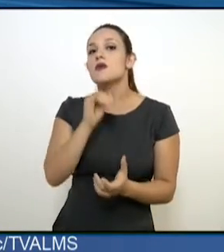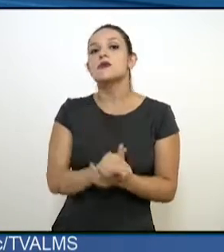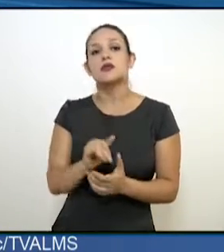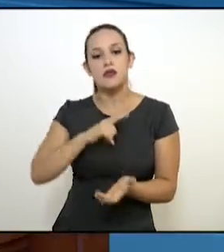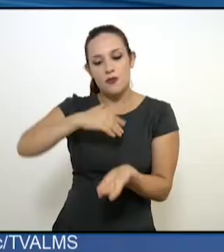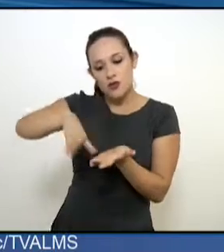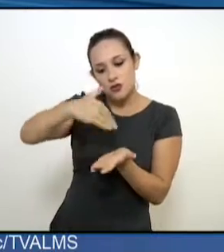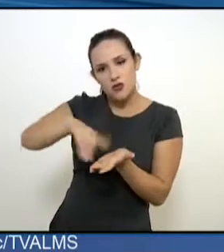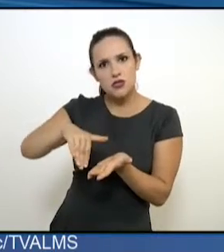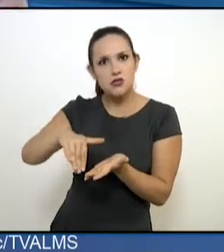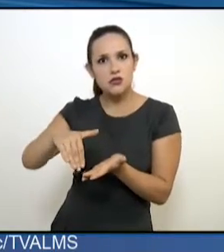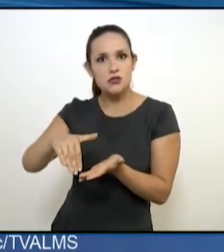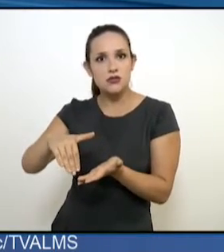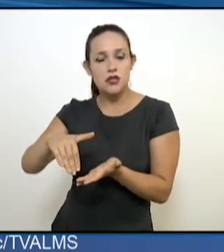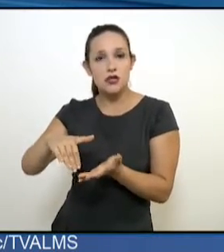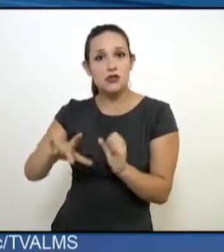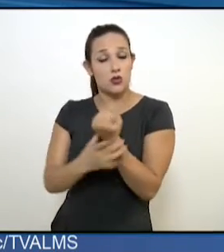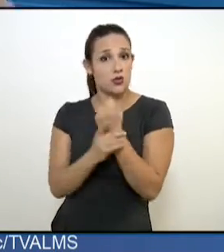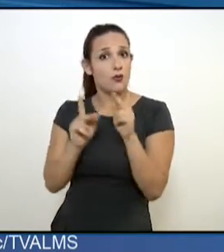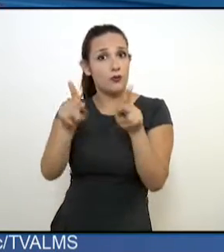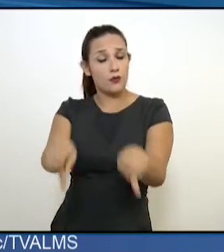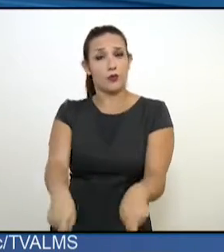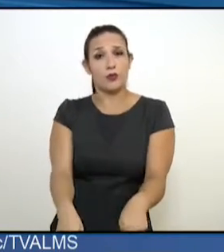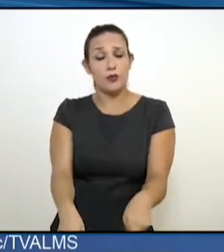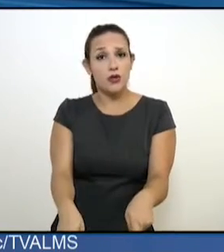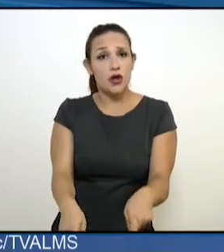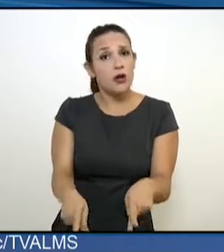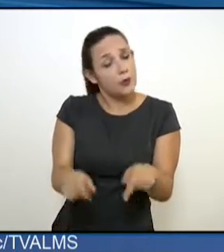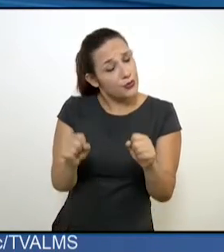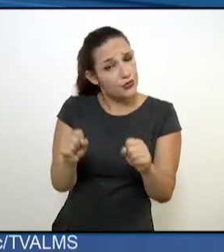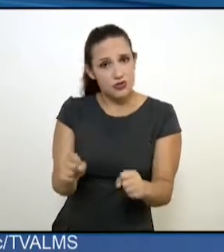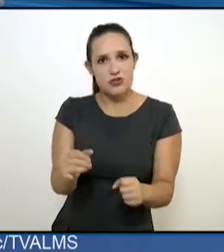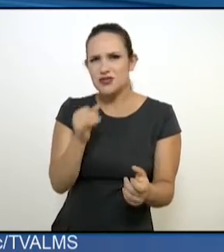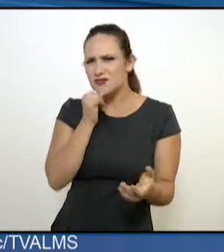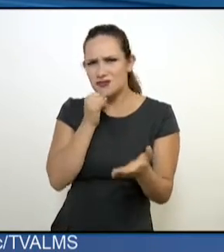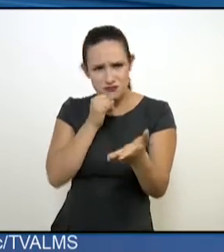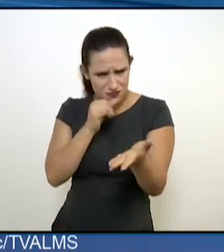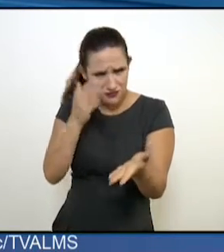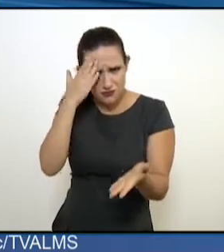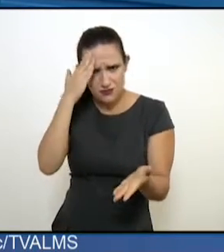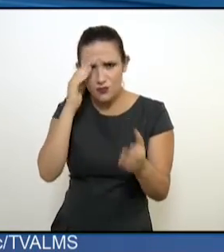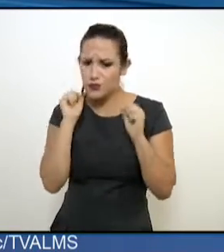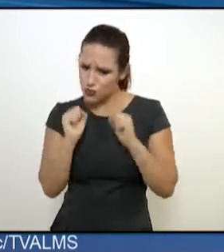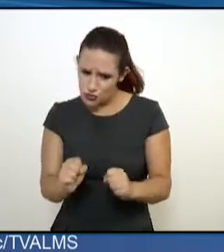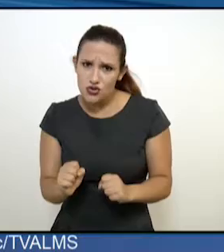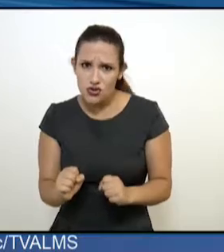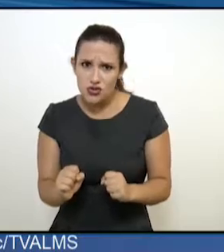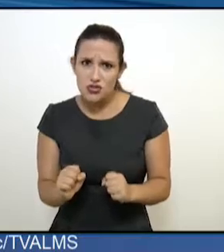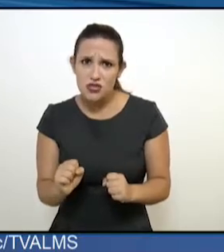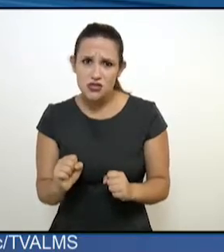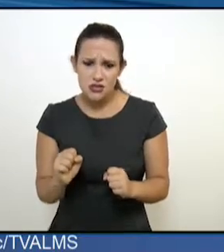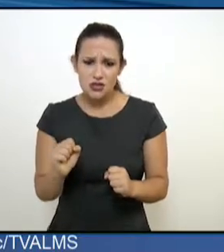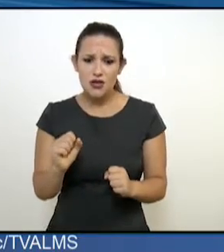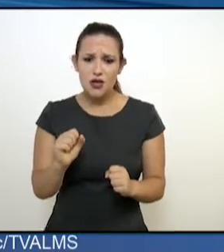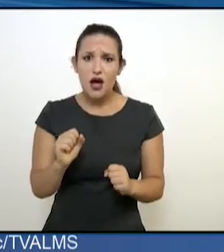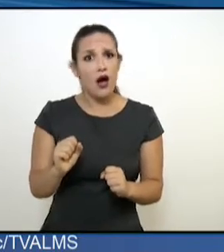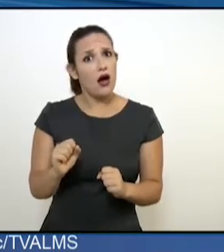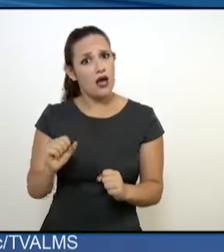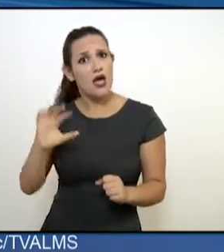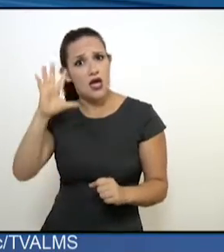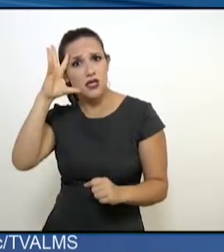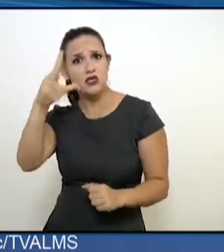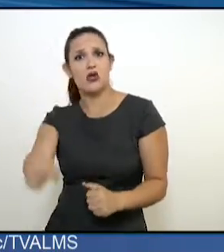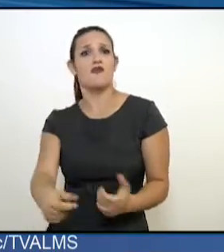Secretaria de Segurança Pública Nacional poderia ser, que é o braço que Vossa Excelência diz, poderia ser aquele comandante dessa situação,